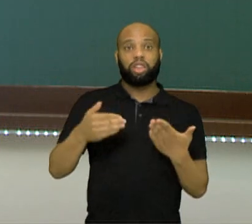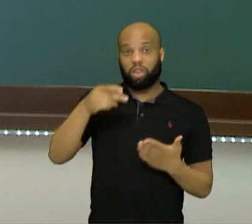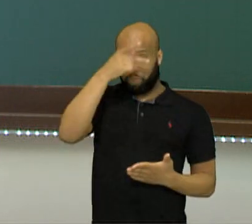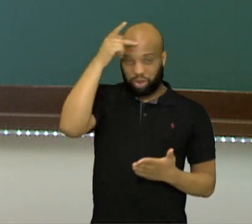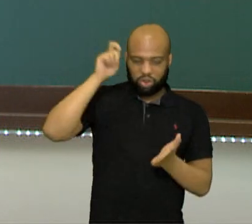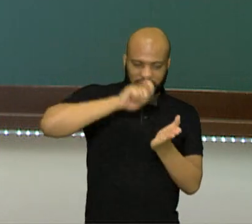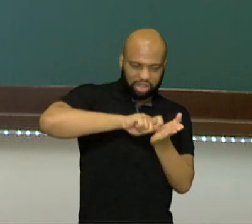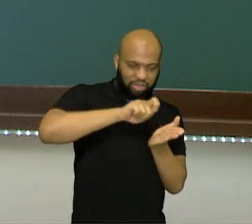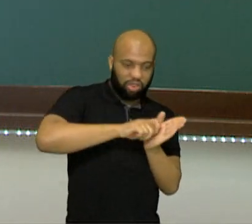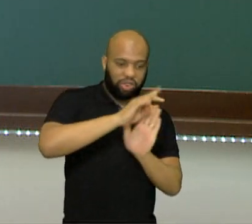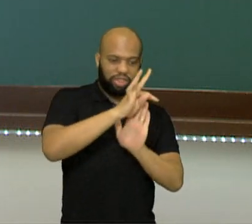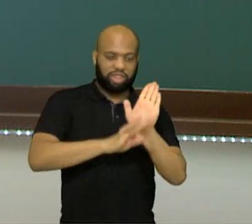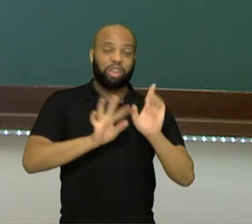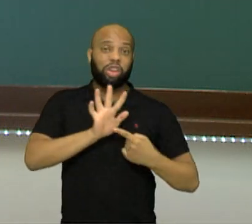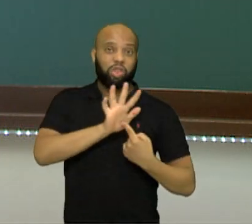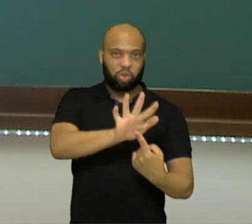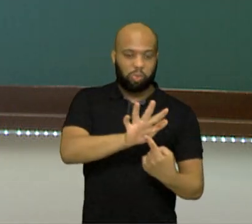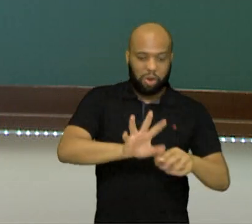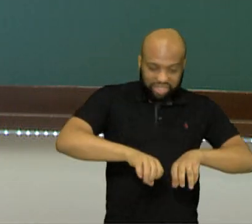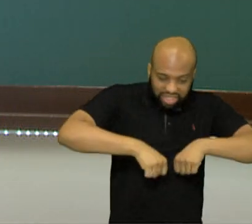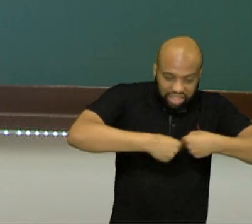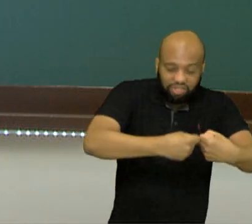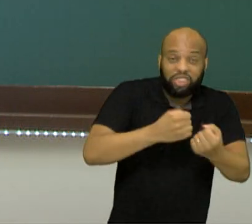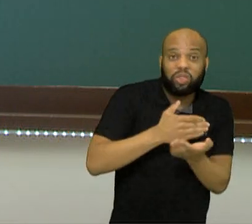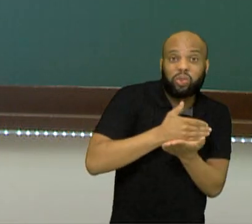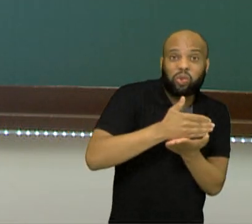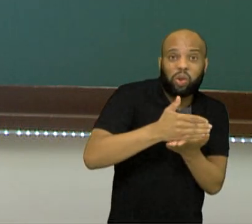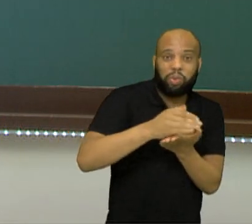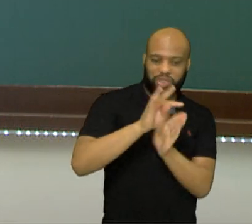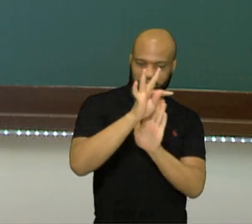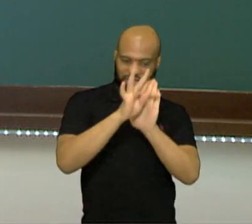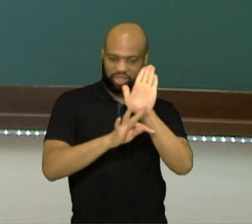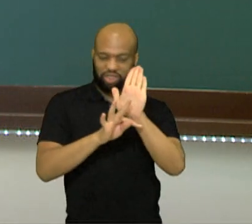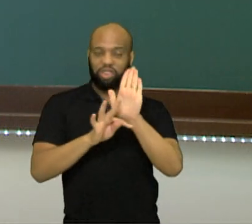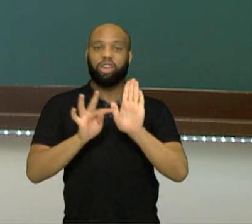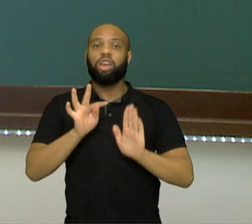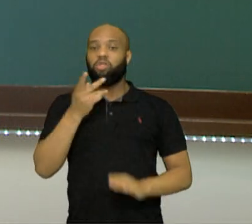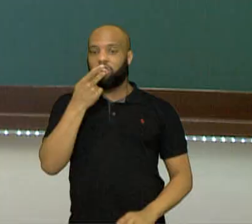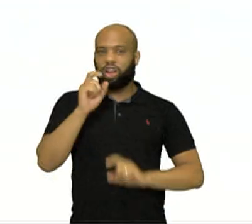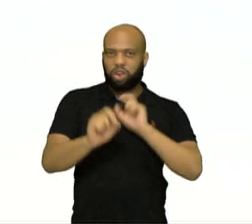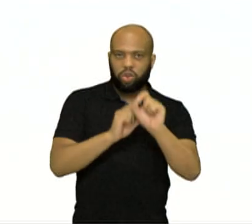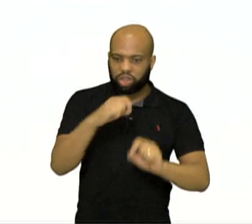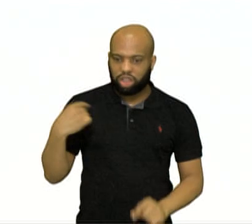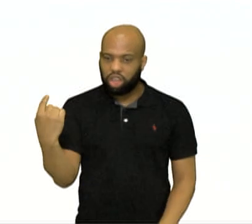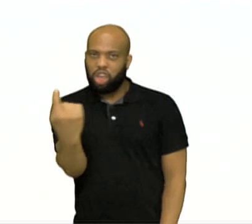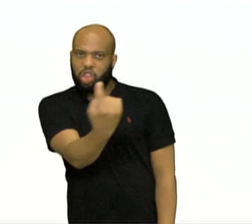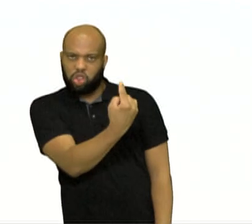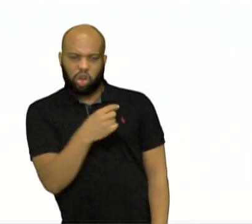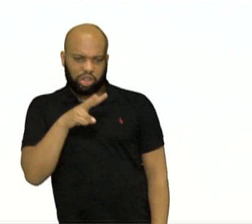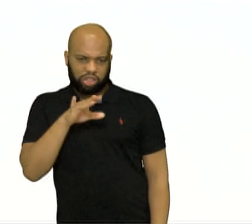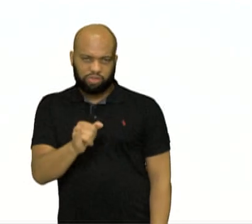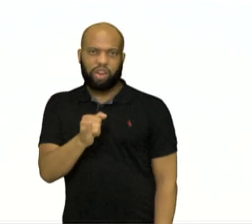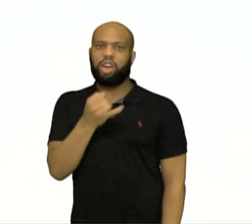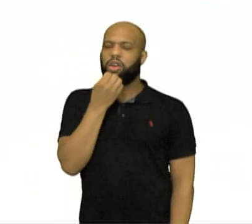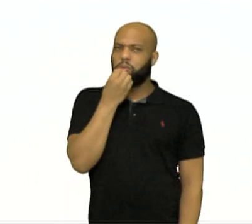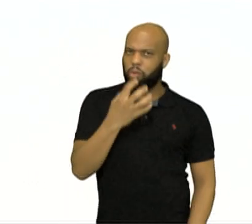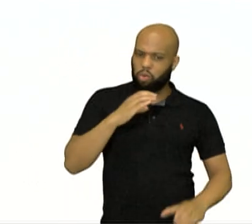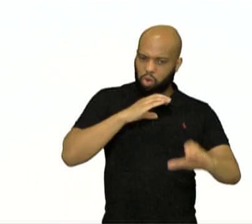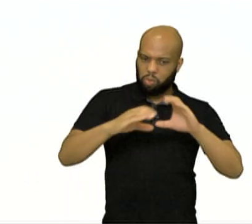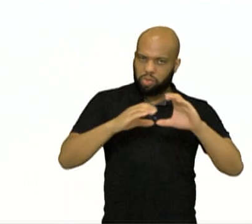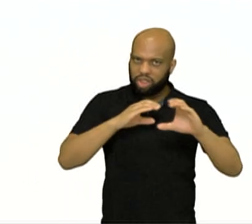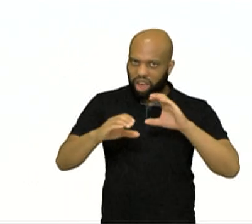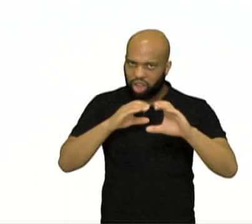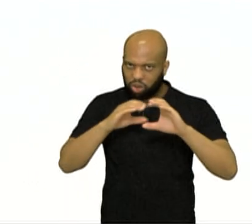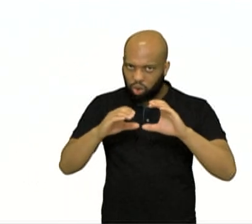sua tese no início do seu artigo, afirmando que nunca seremos bons comunicadores se não